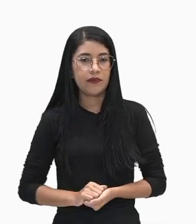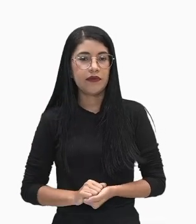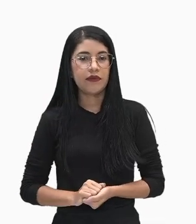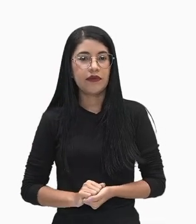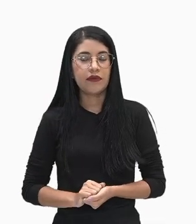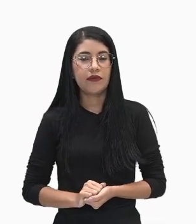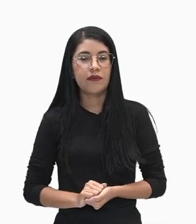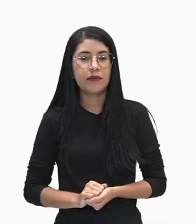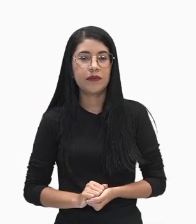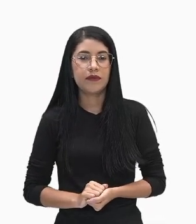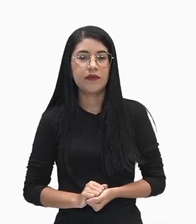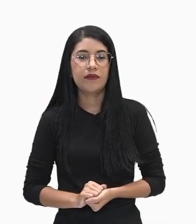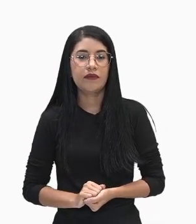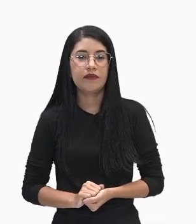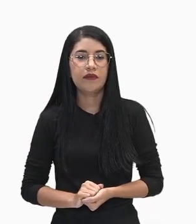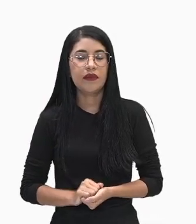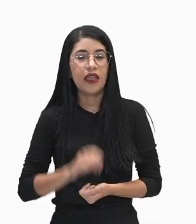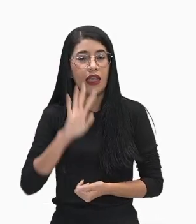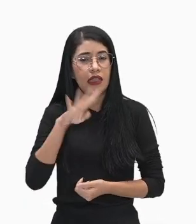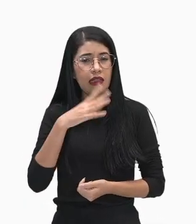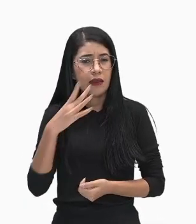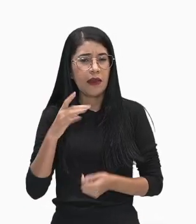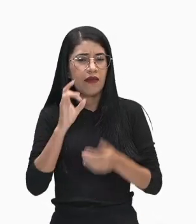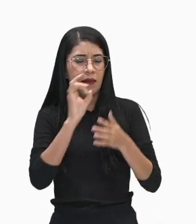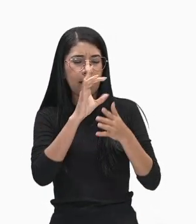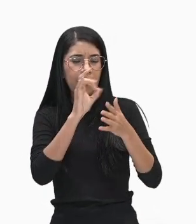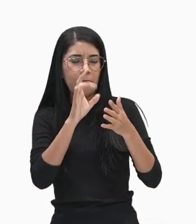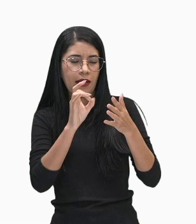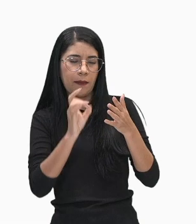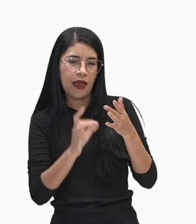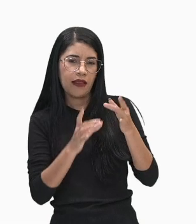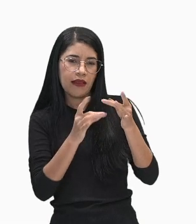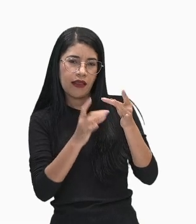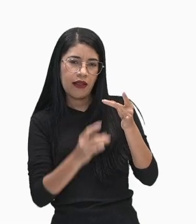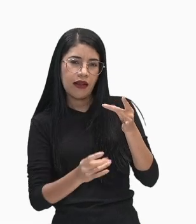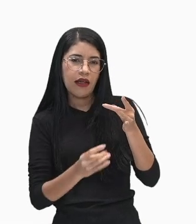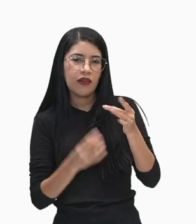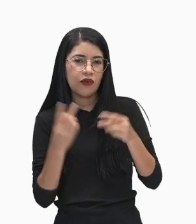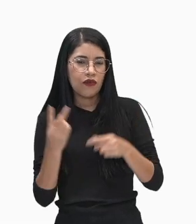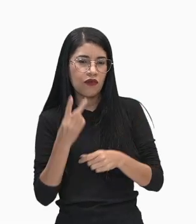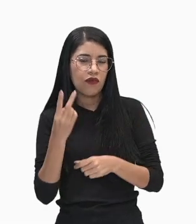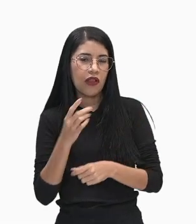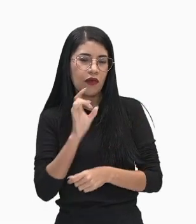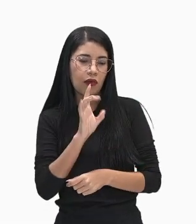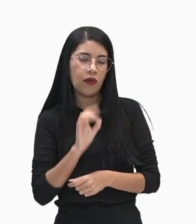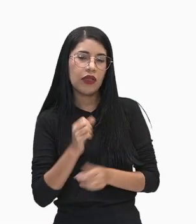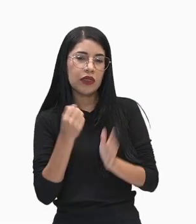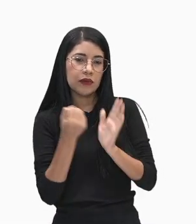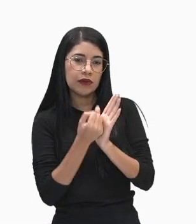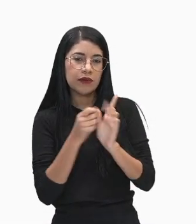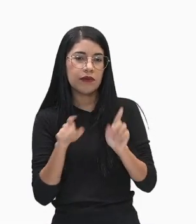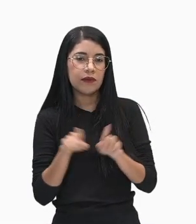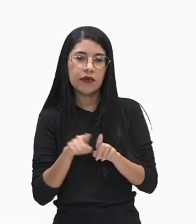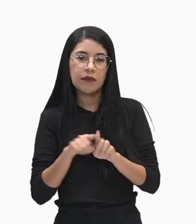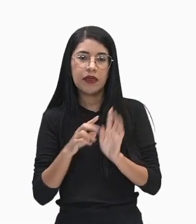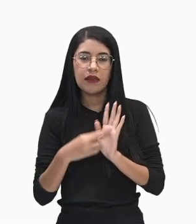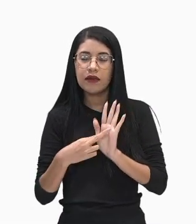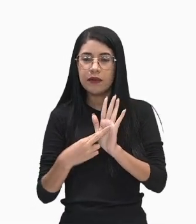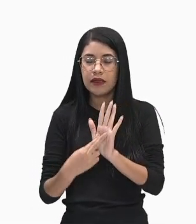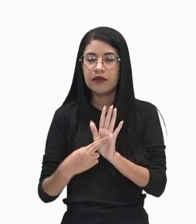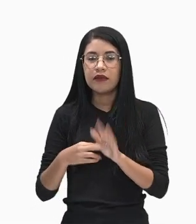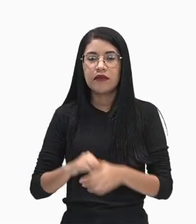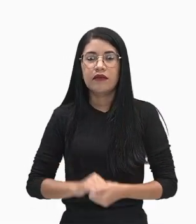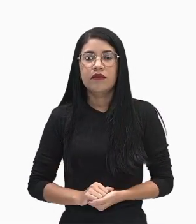10 a menos 1, 0,1, centiampere, 0,01, e aí tem o miliampere, 10 a menos 3,